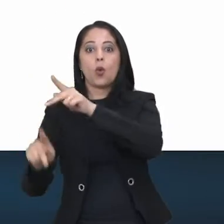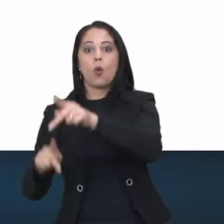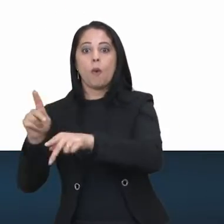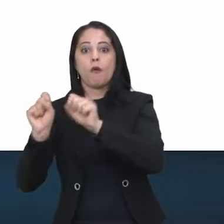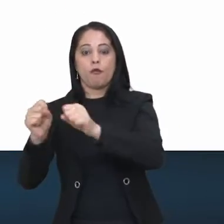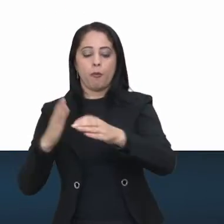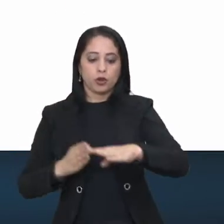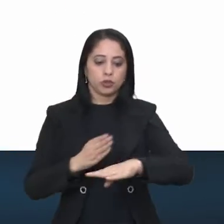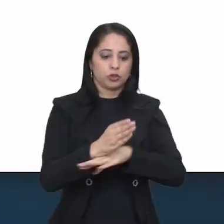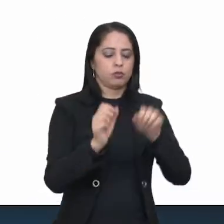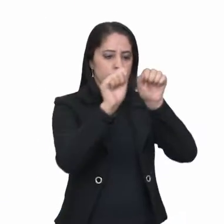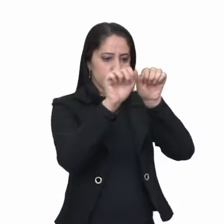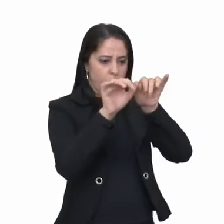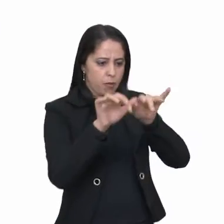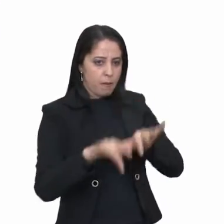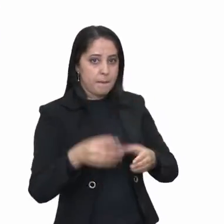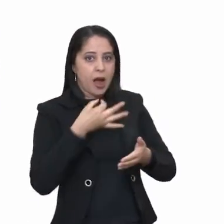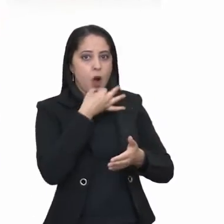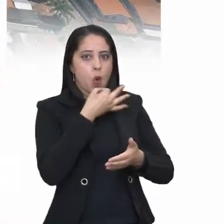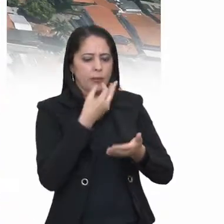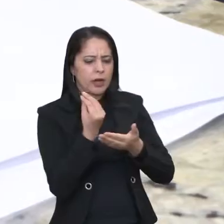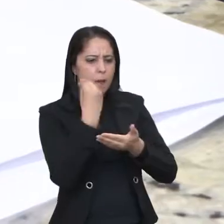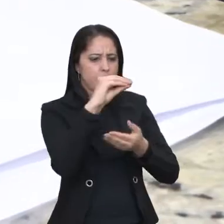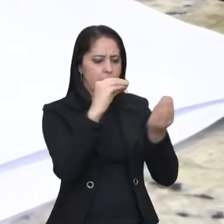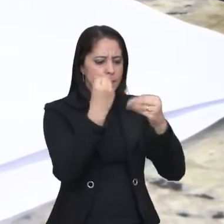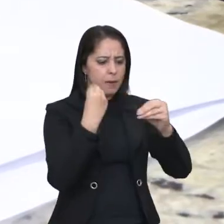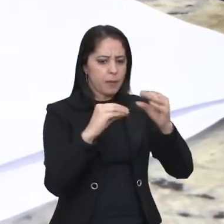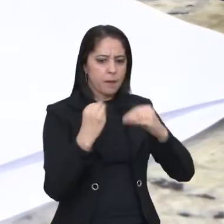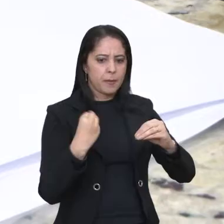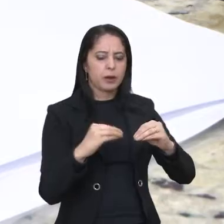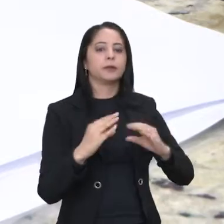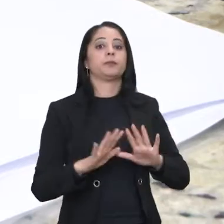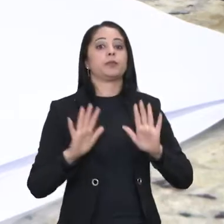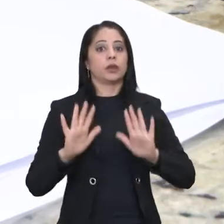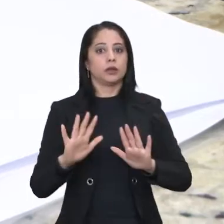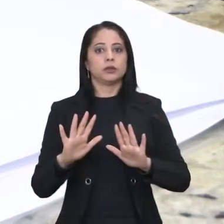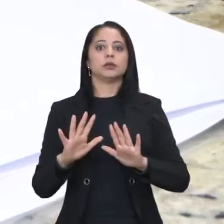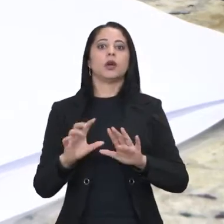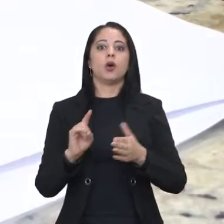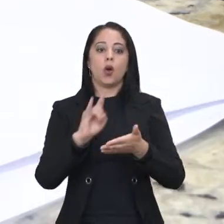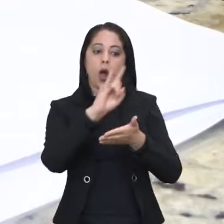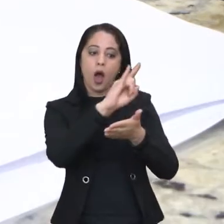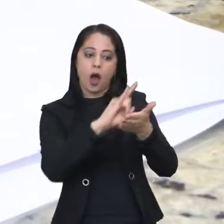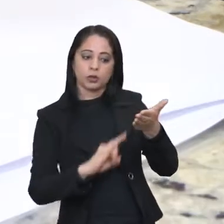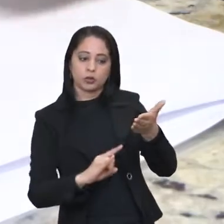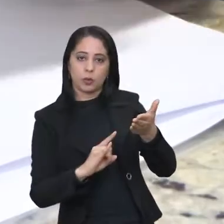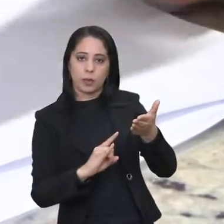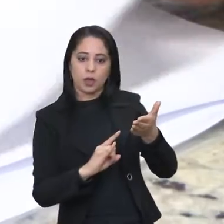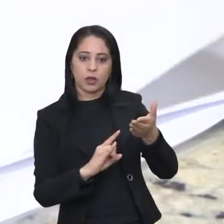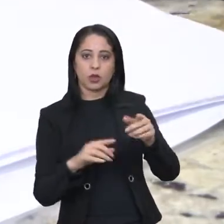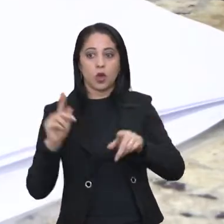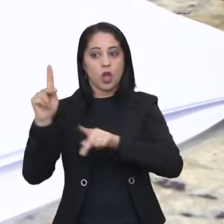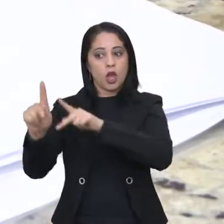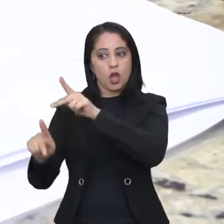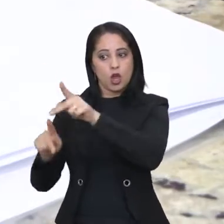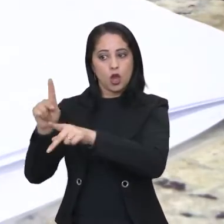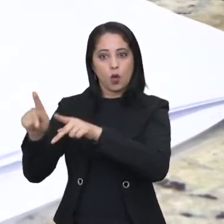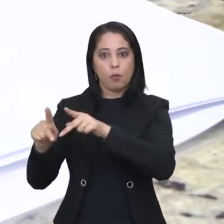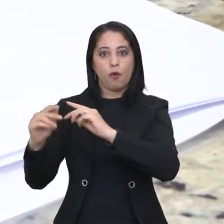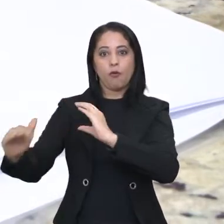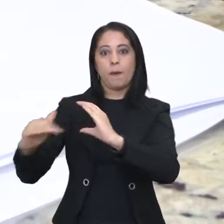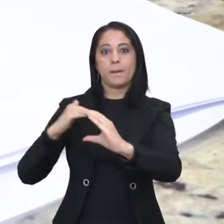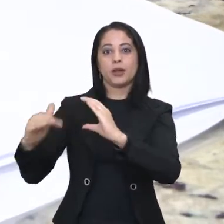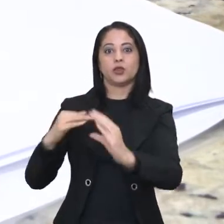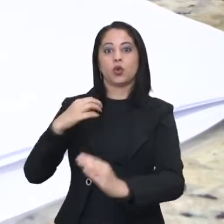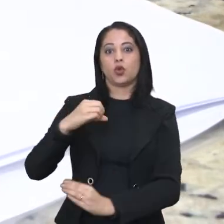foi possível enviar sugestões ao projeto. Ao todo, somando a audiência e o formulário online, a